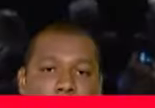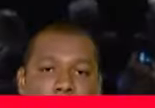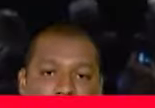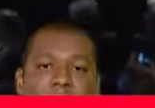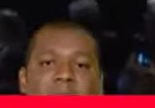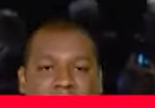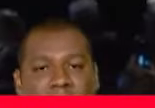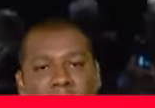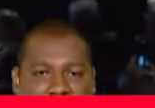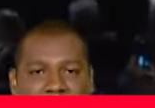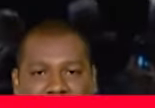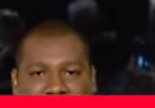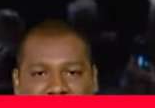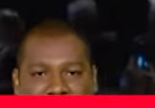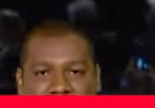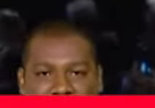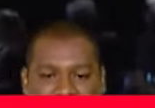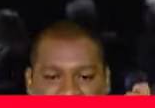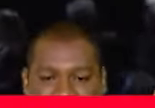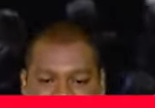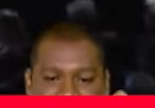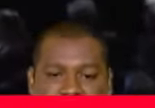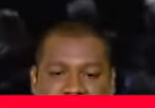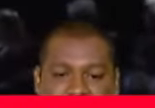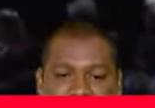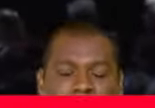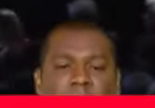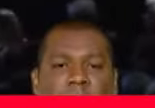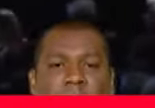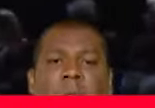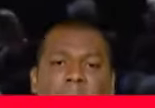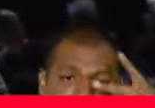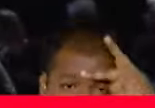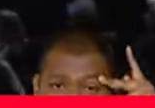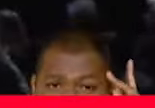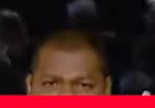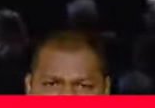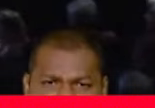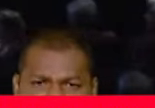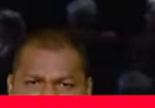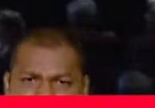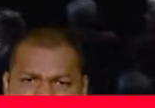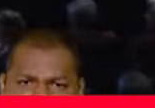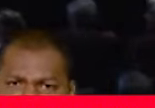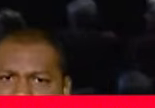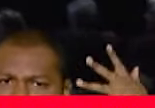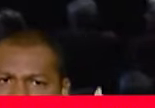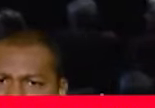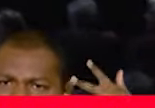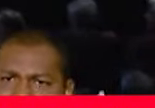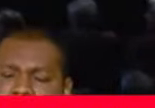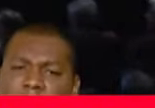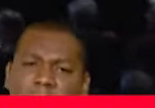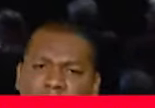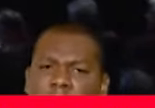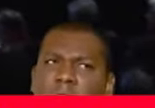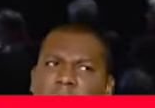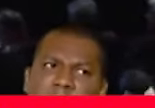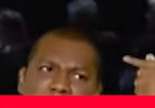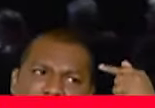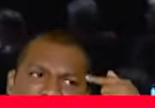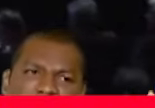Eu estava sentado ali ouvindo muita gente falar e eu ficava me perguntando o que que nós estamos fazendo